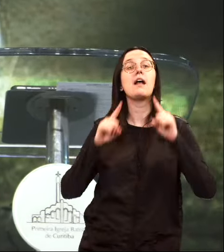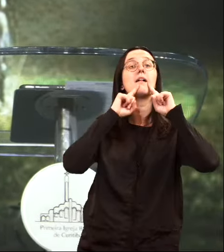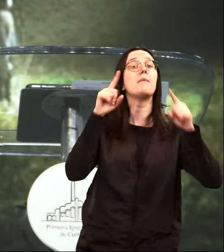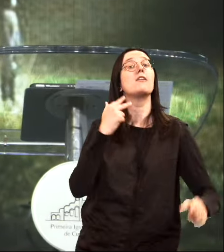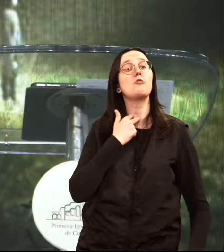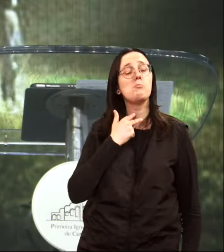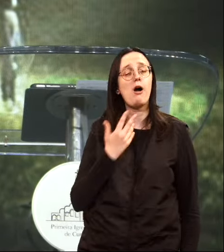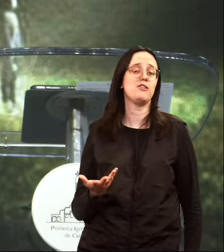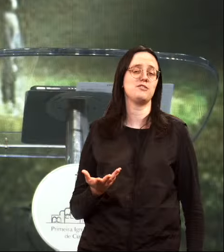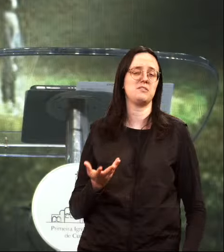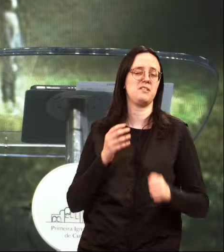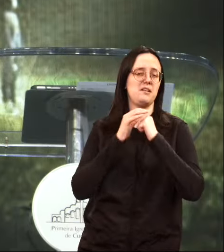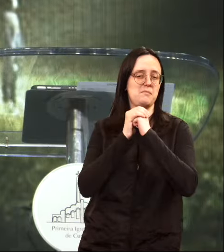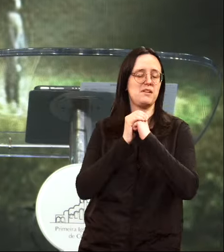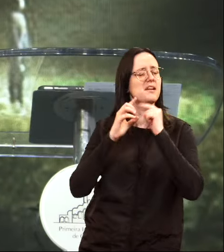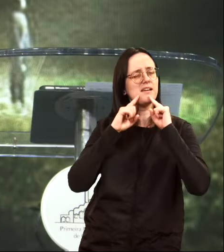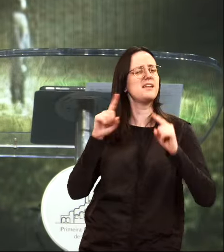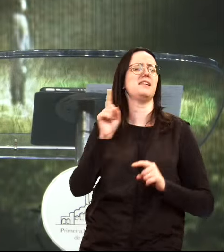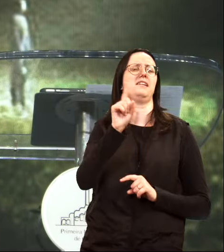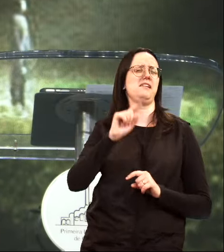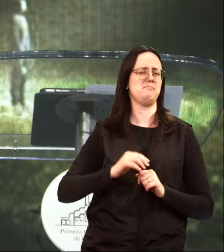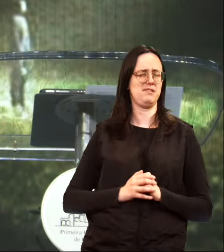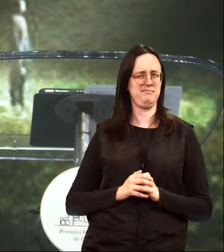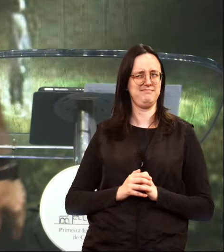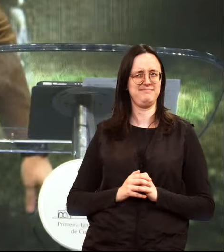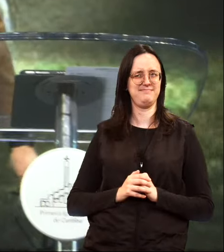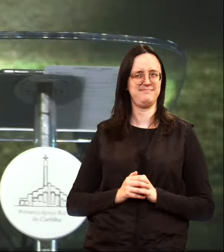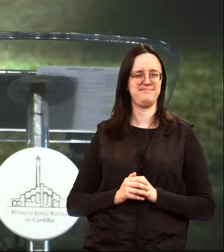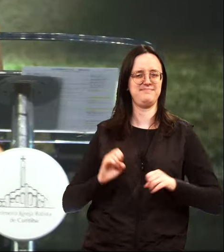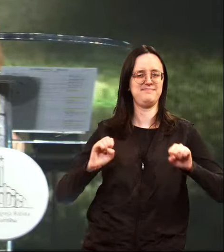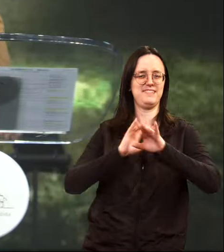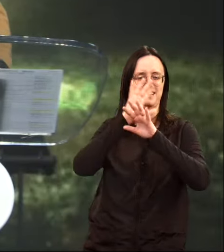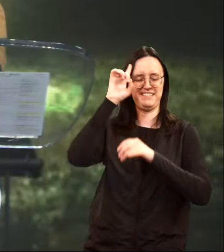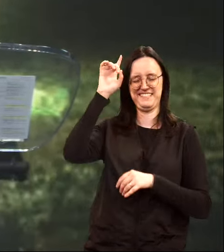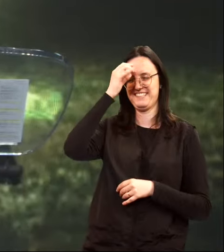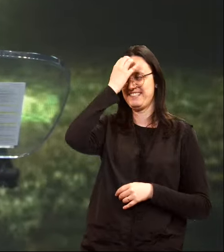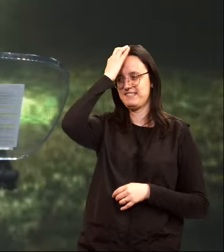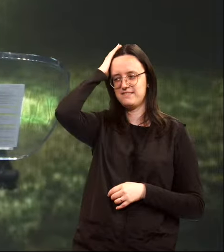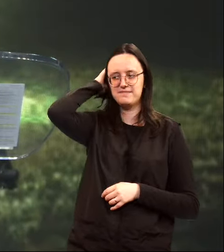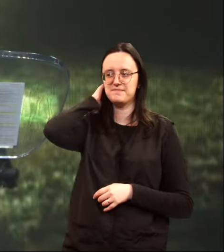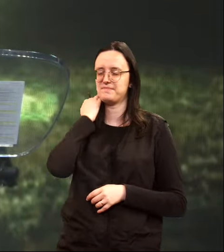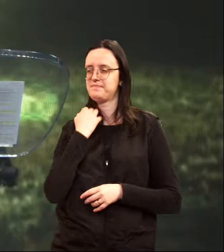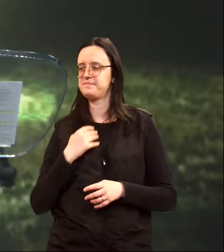reclamar. Amém? Glória a Deus.